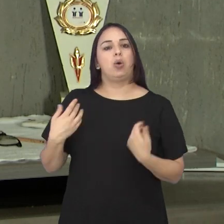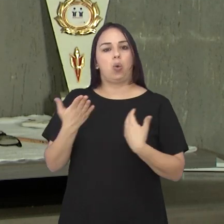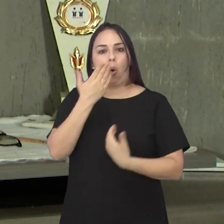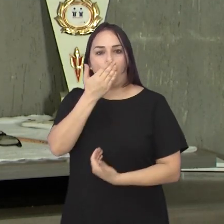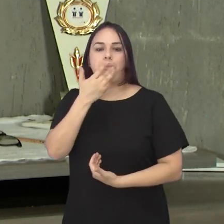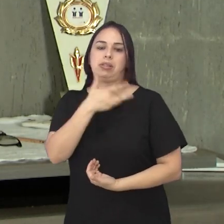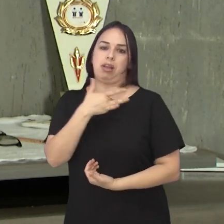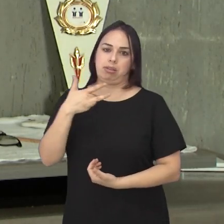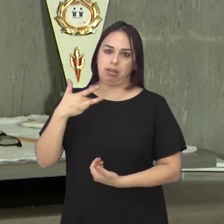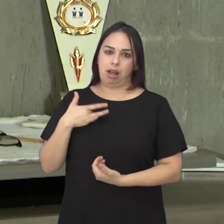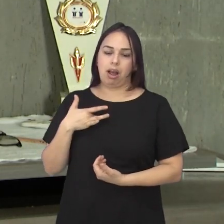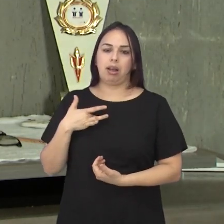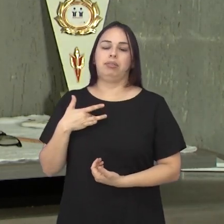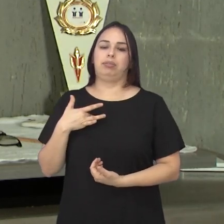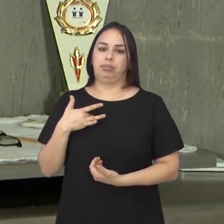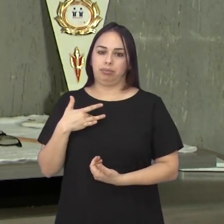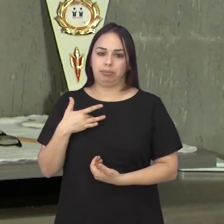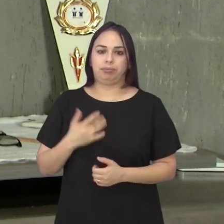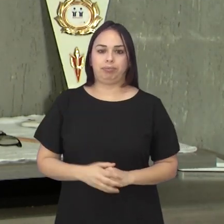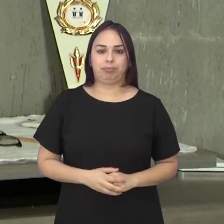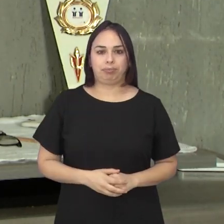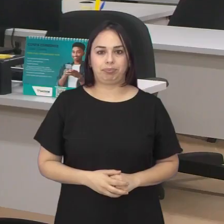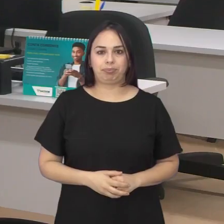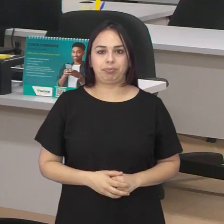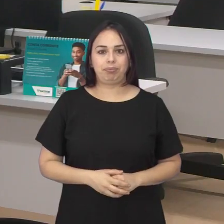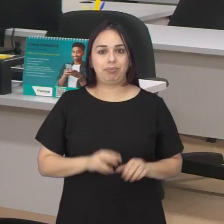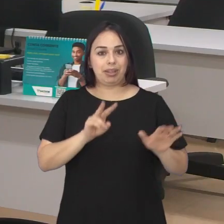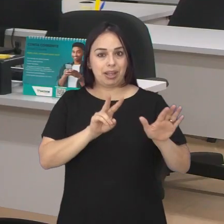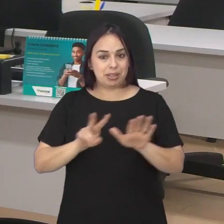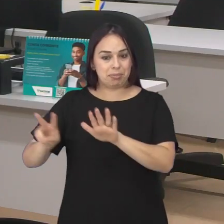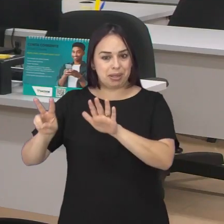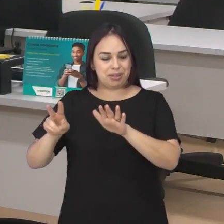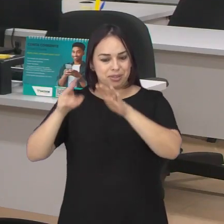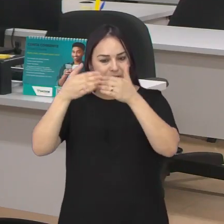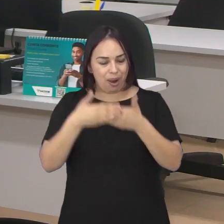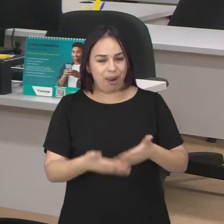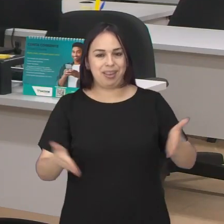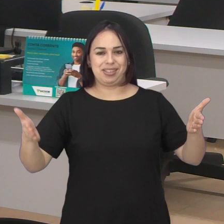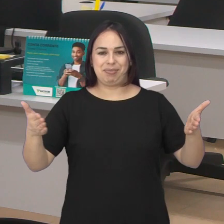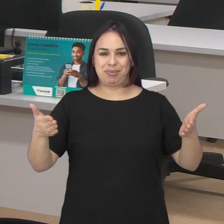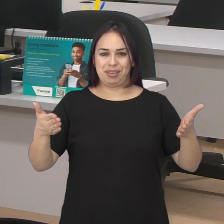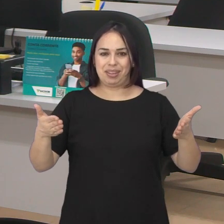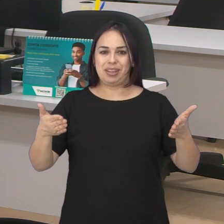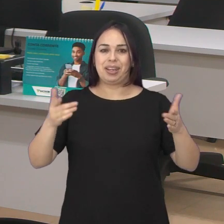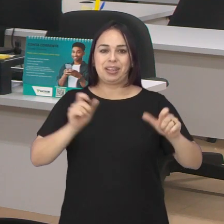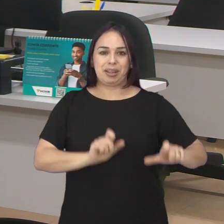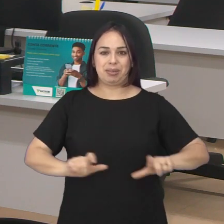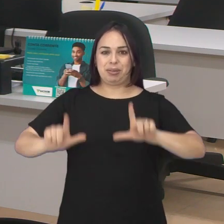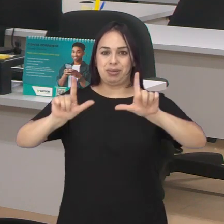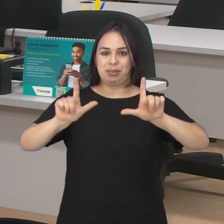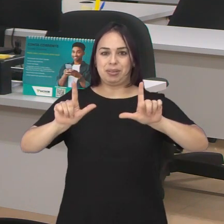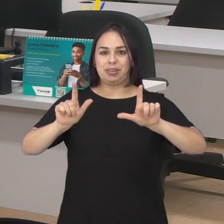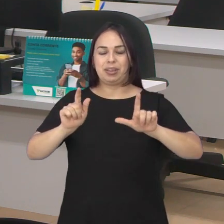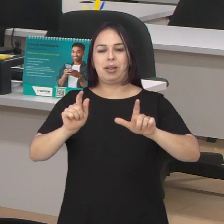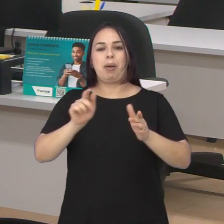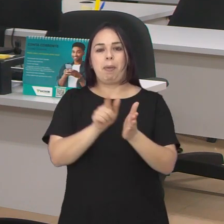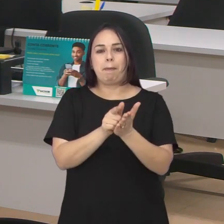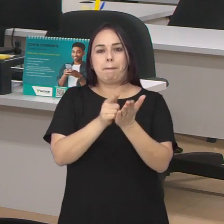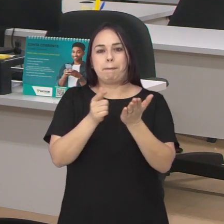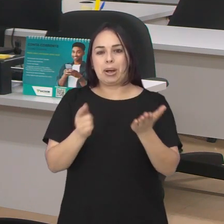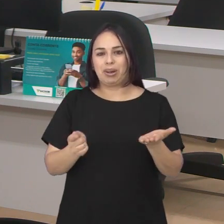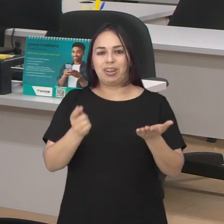comendo é coisa mais saudável mesmo, que tem pouco carboidrato. E esta é uma semana de estreias aqui no nosso jornal, que ganhou um novo quadro,